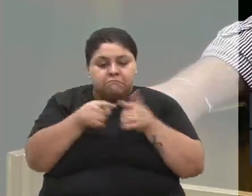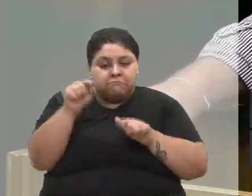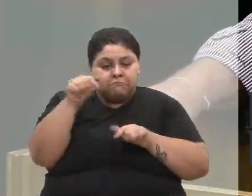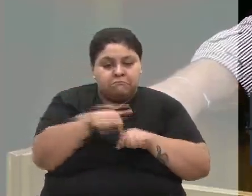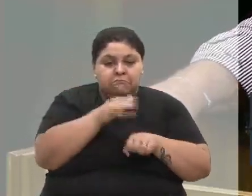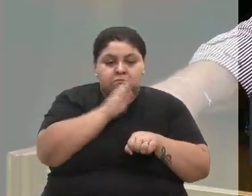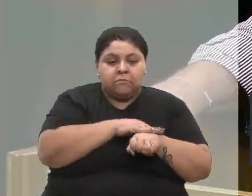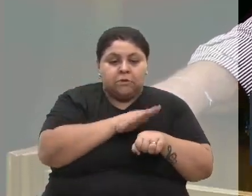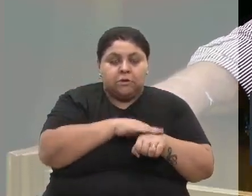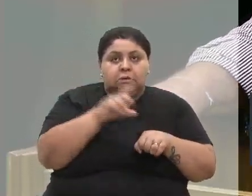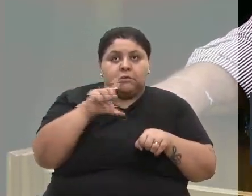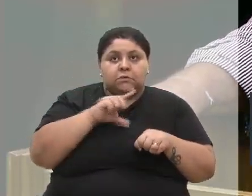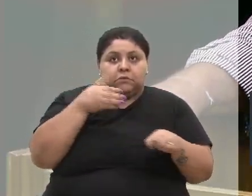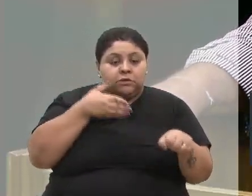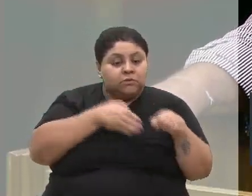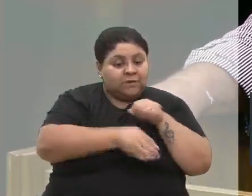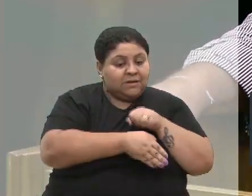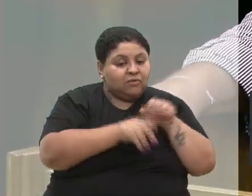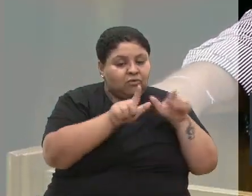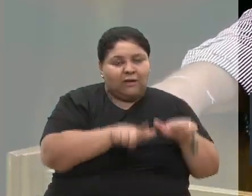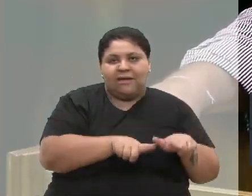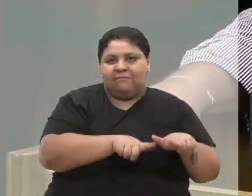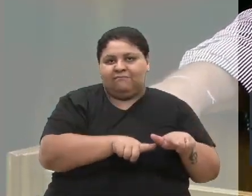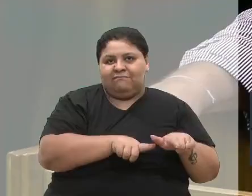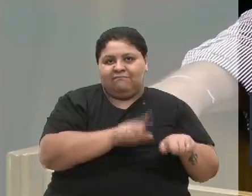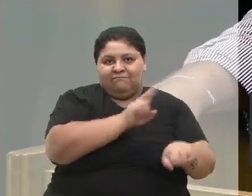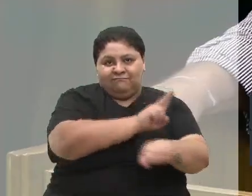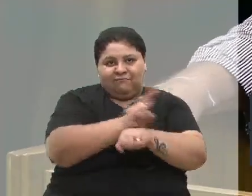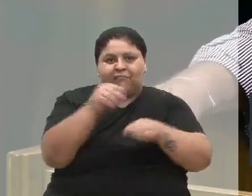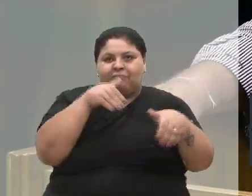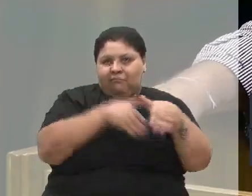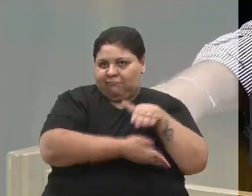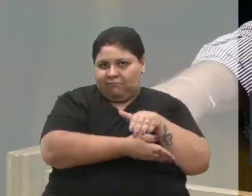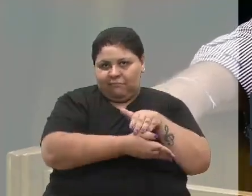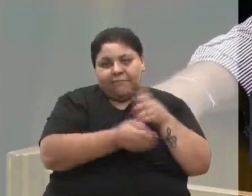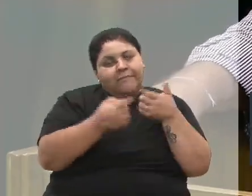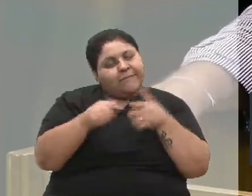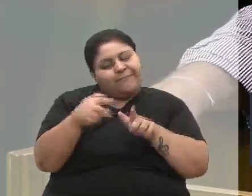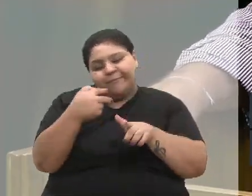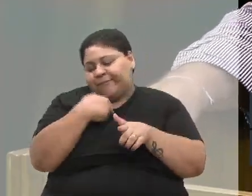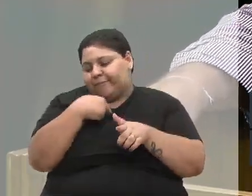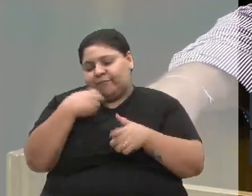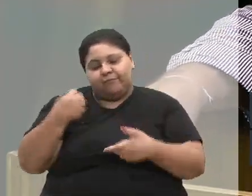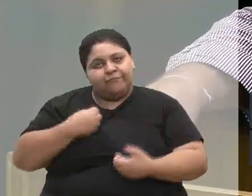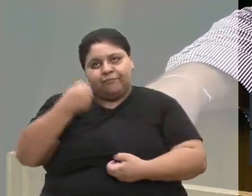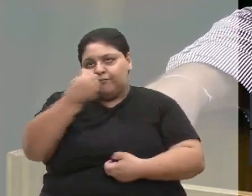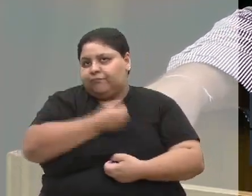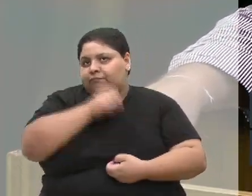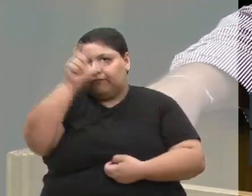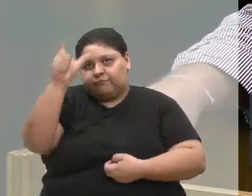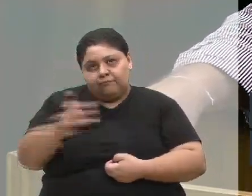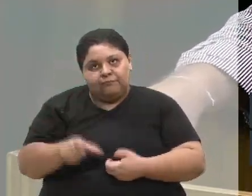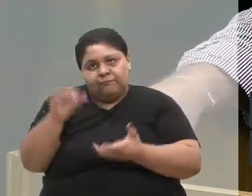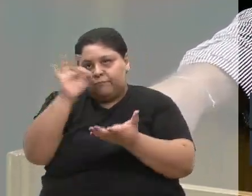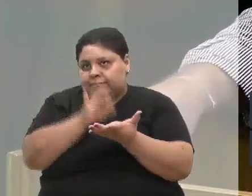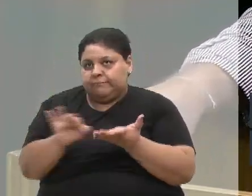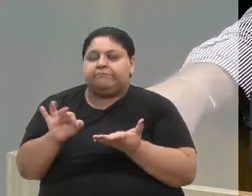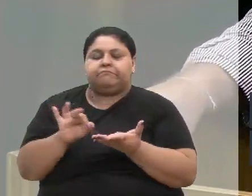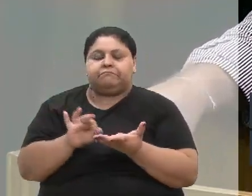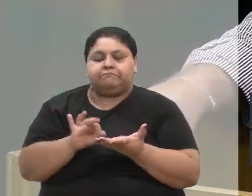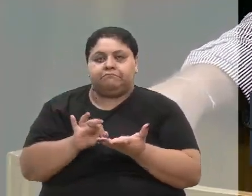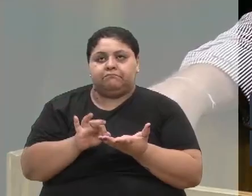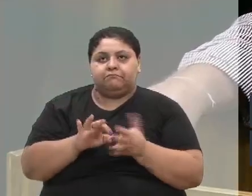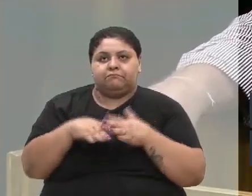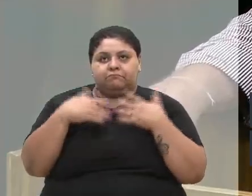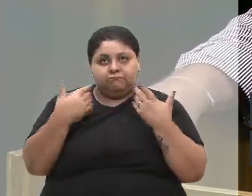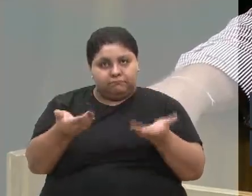até reservado o espaço, mas não foi possível pelo número de pessoas que estavam se inscrevendo. Então,